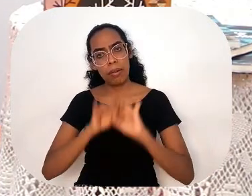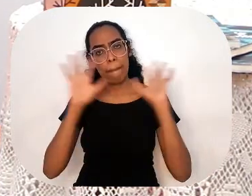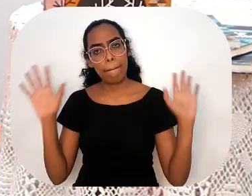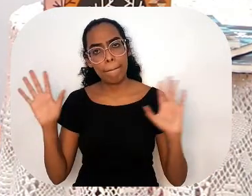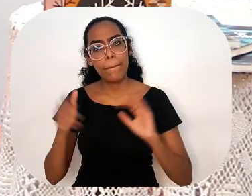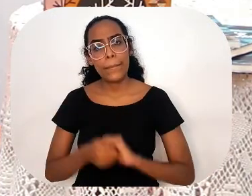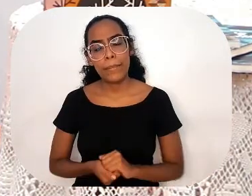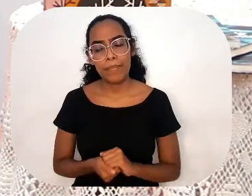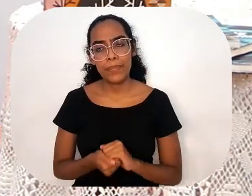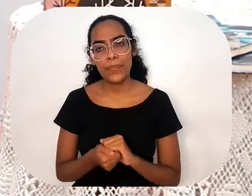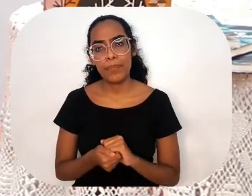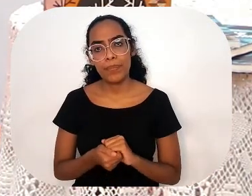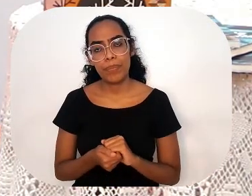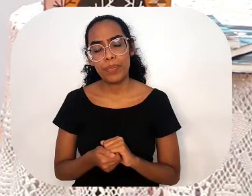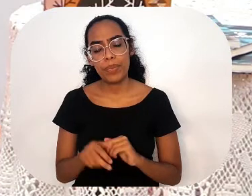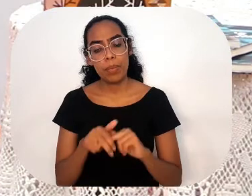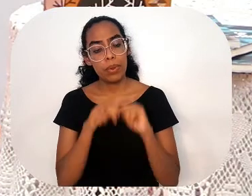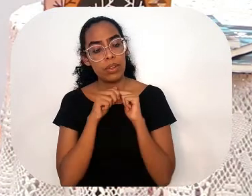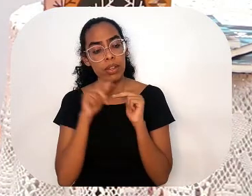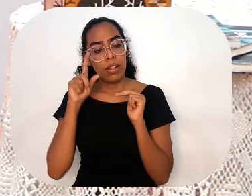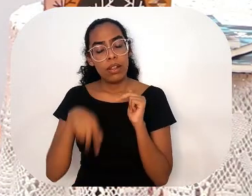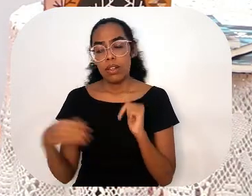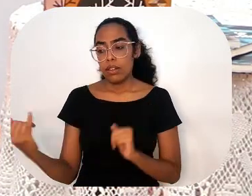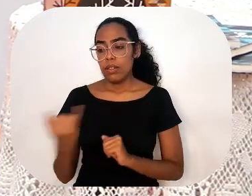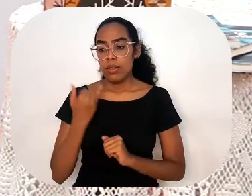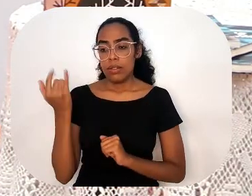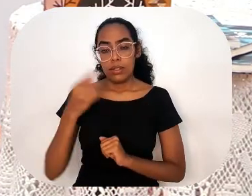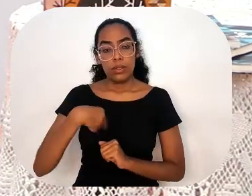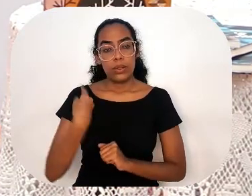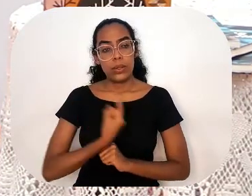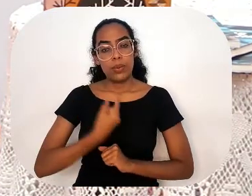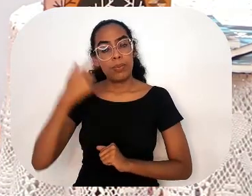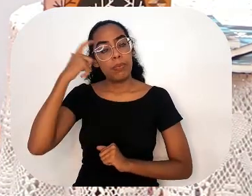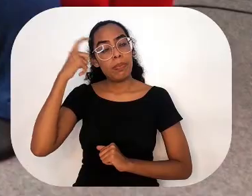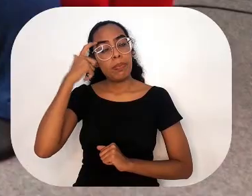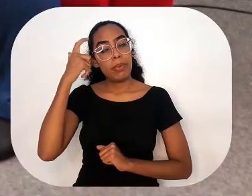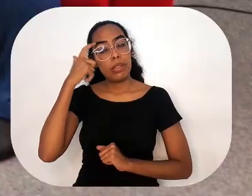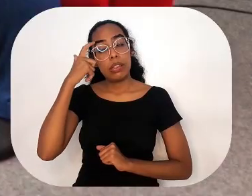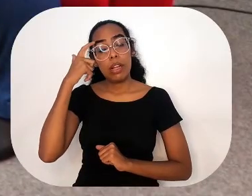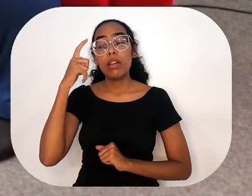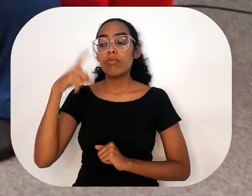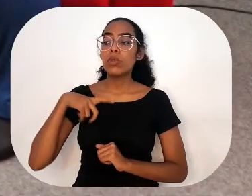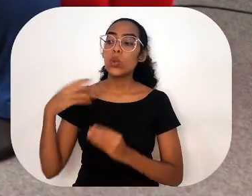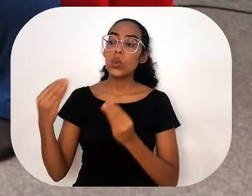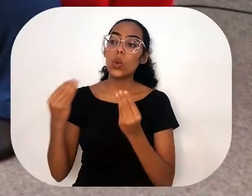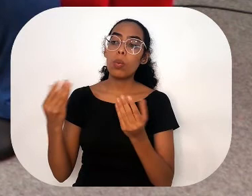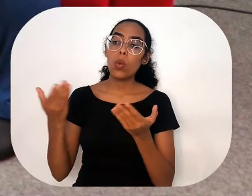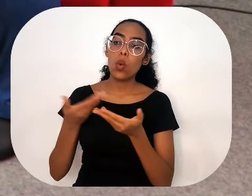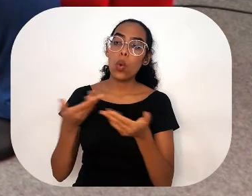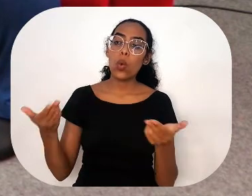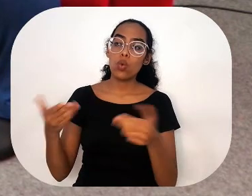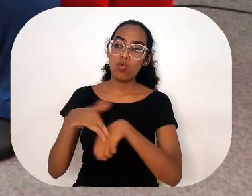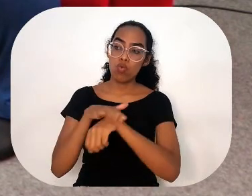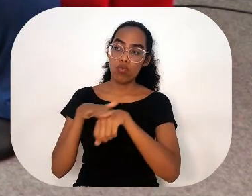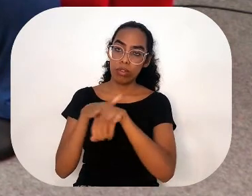importante certo é de suma importância exatamente para gente pensar essas coisas sobre as quais